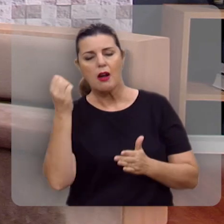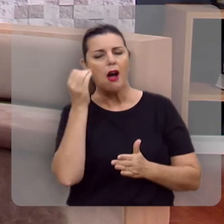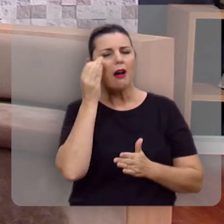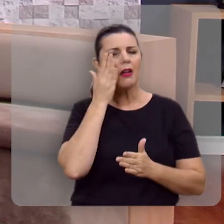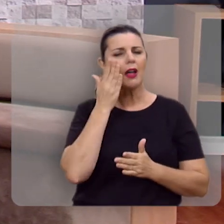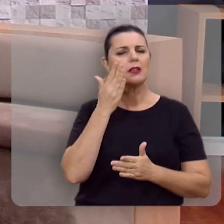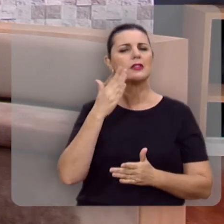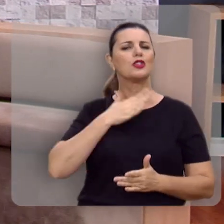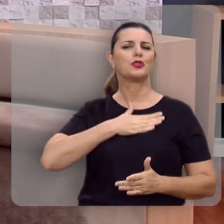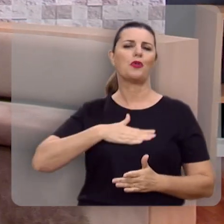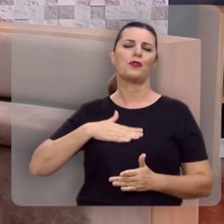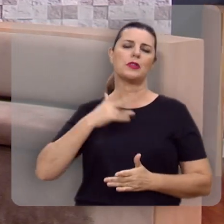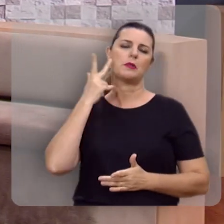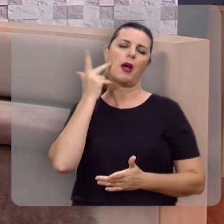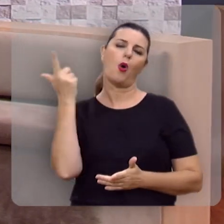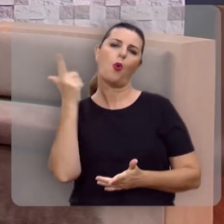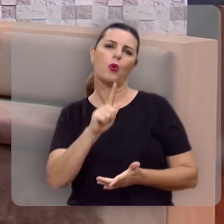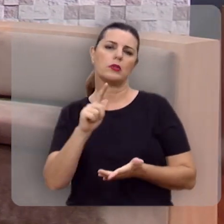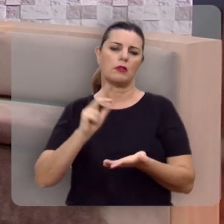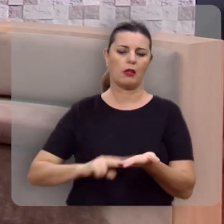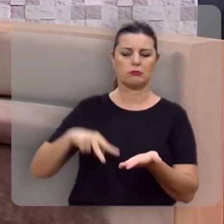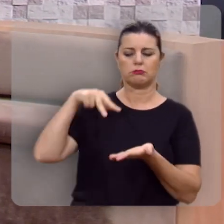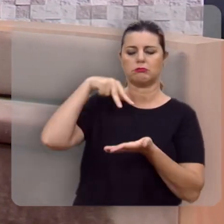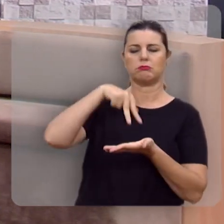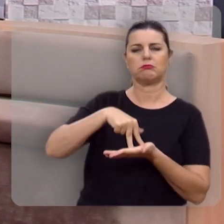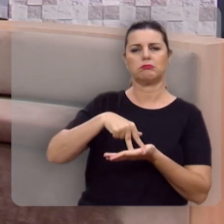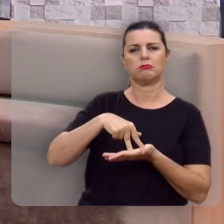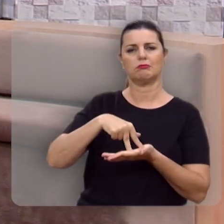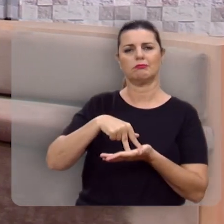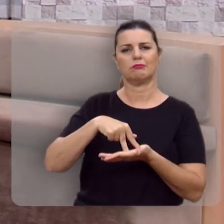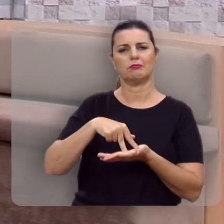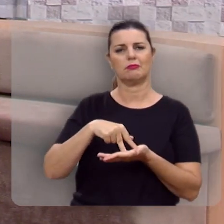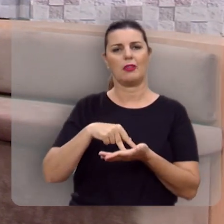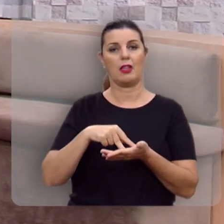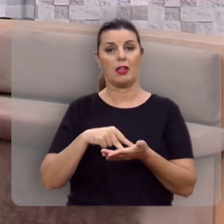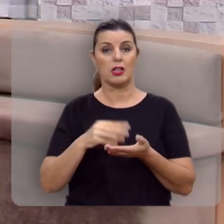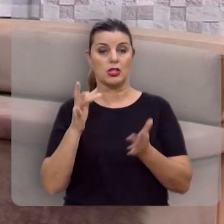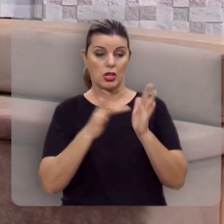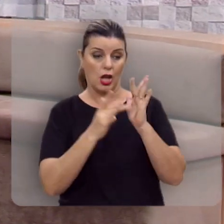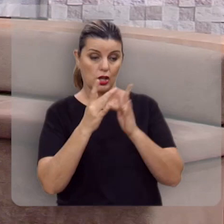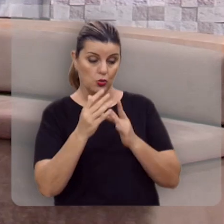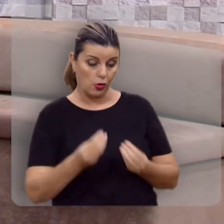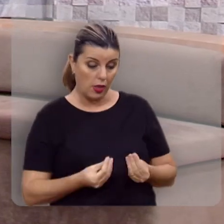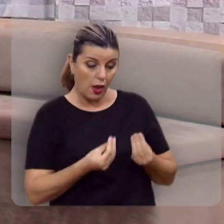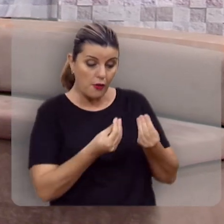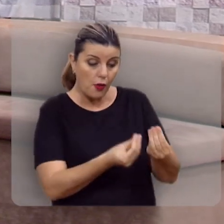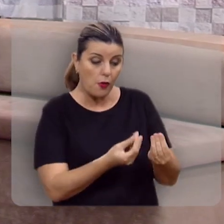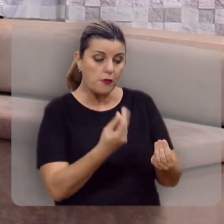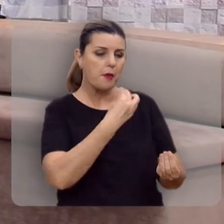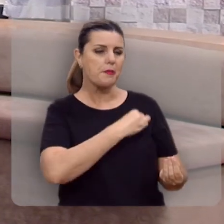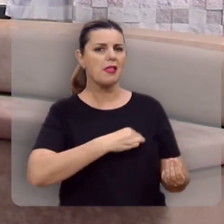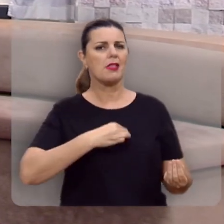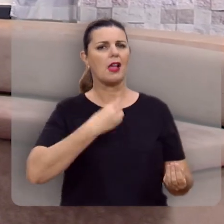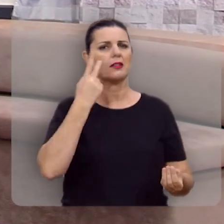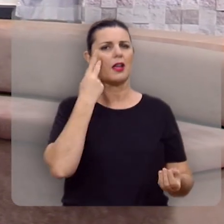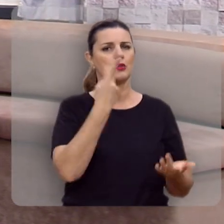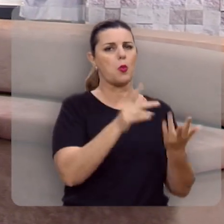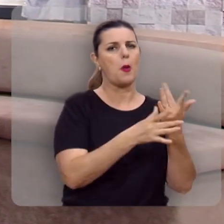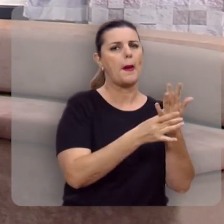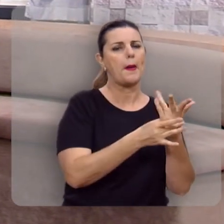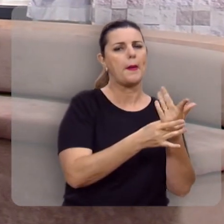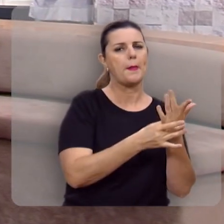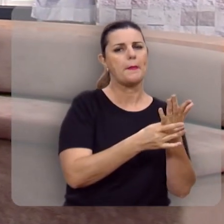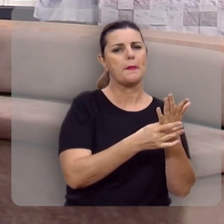outra vez. Jesus não apenas restaurou Pedro, mas devolveu a ele o seu ministério, colocando em